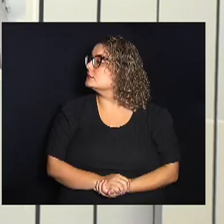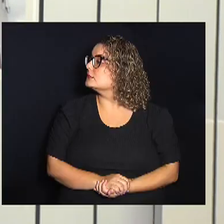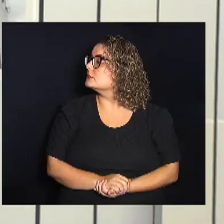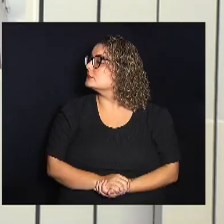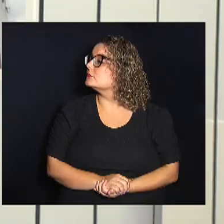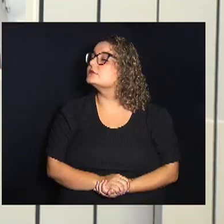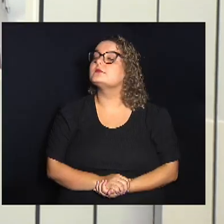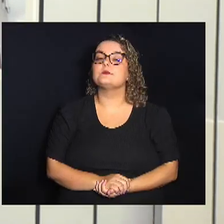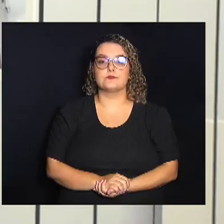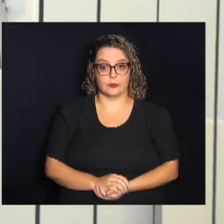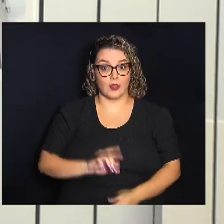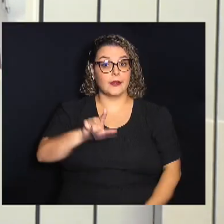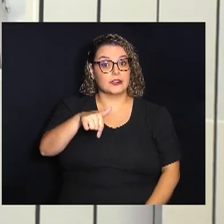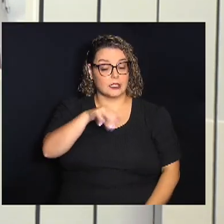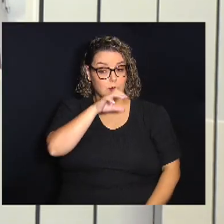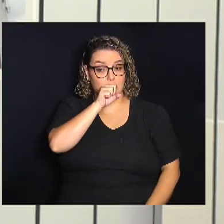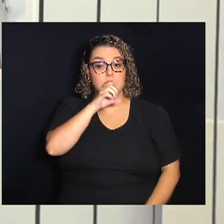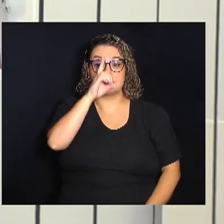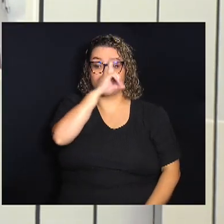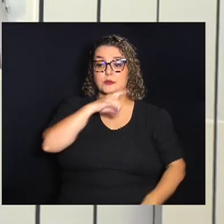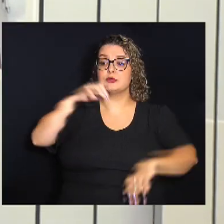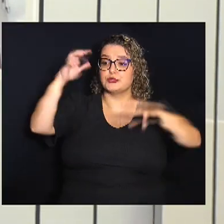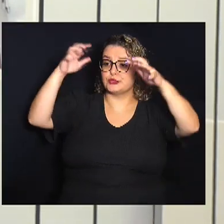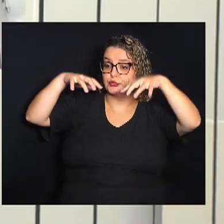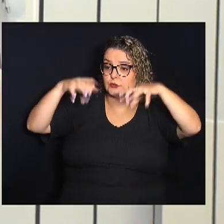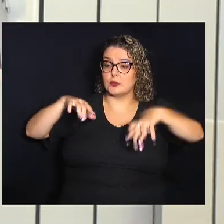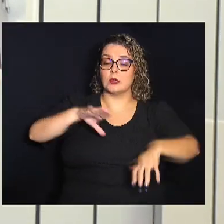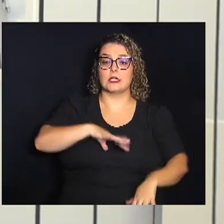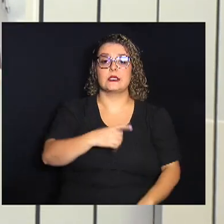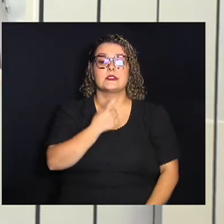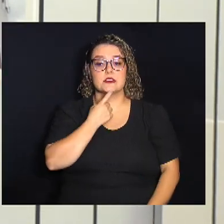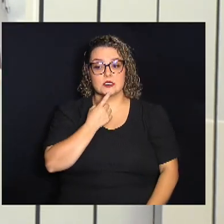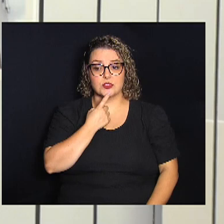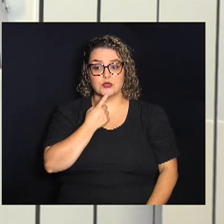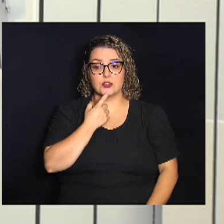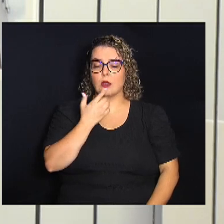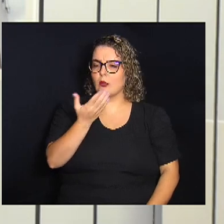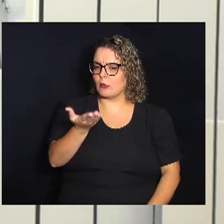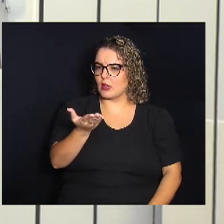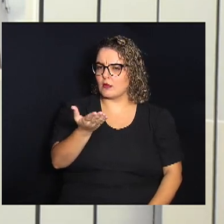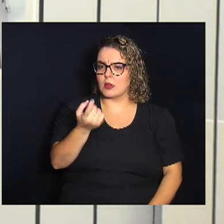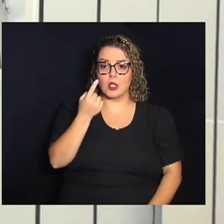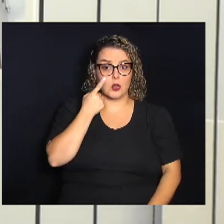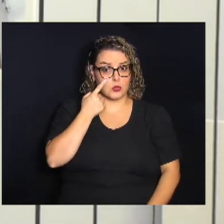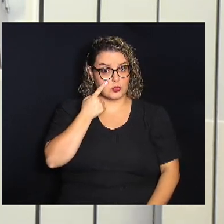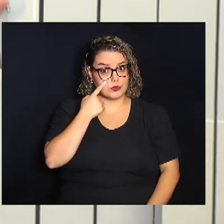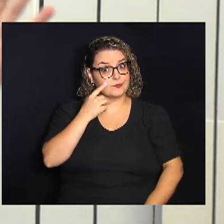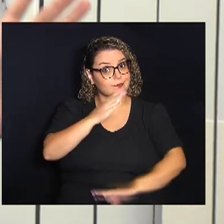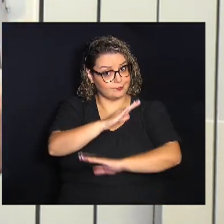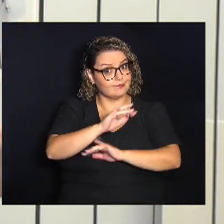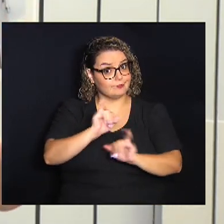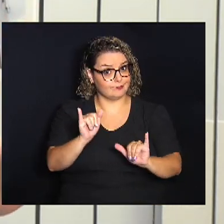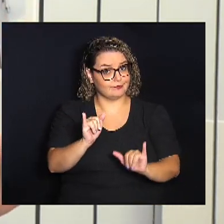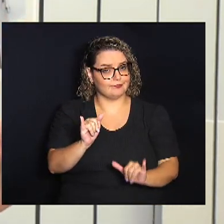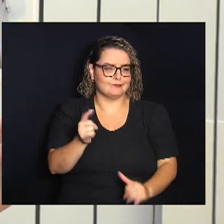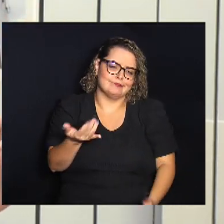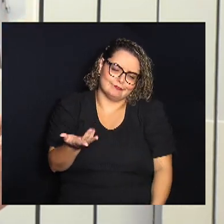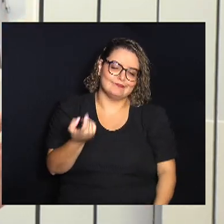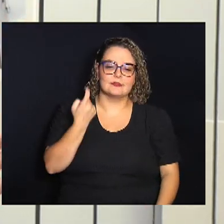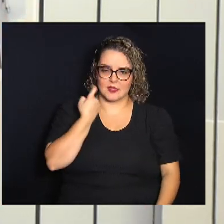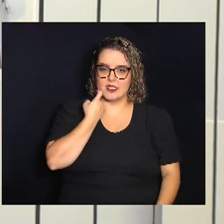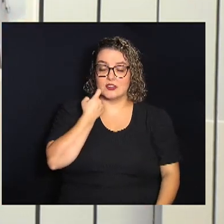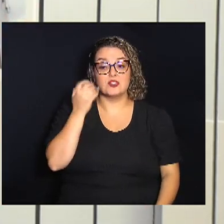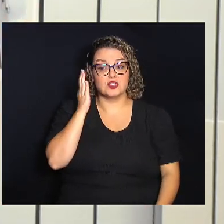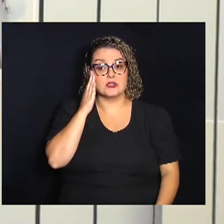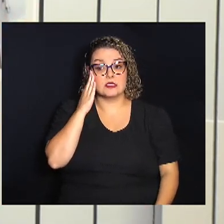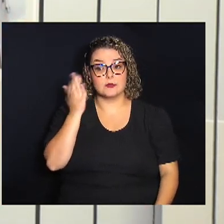Depois de um fim de semana em que choveu aqui na cidade de Campinas, para você que assistiu ao Câmara Notícia, na sexta-feira já